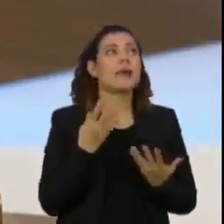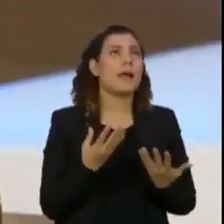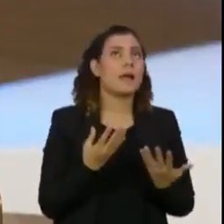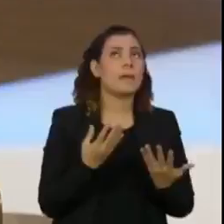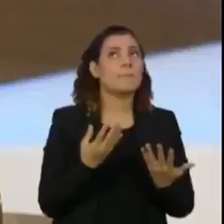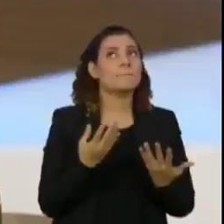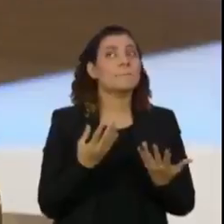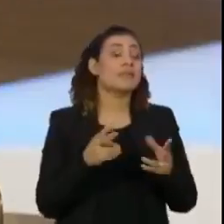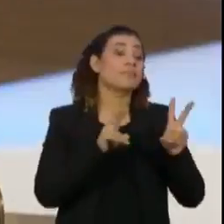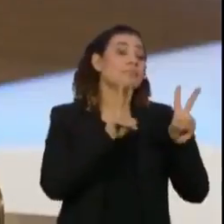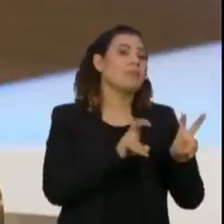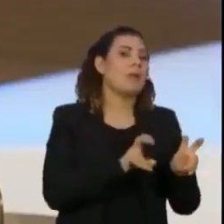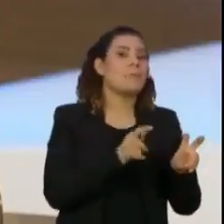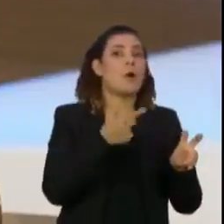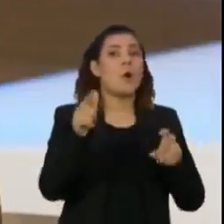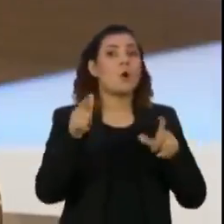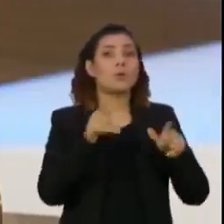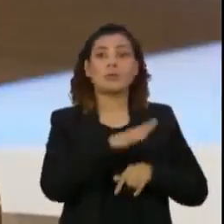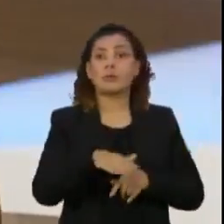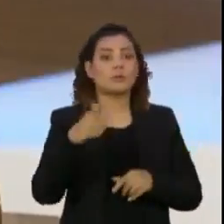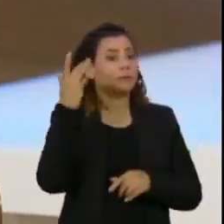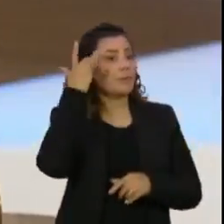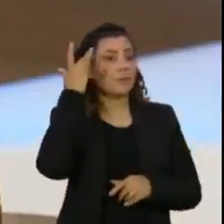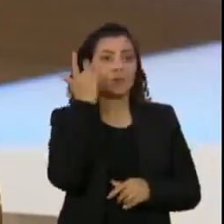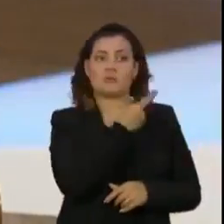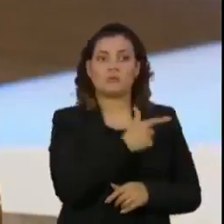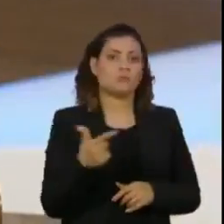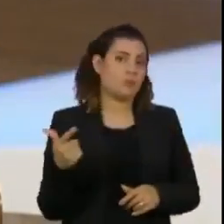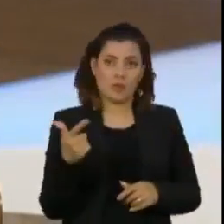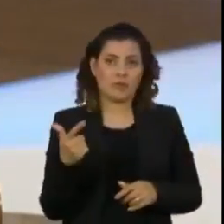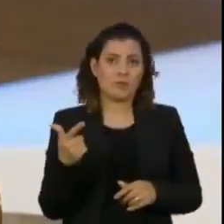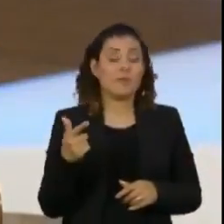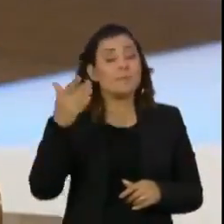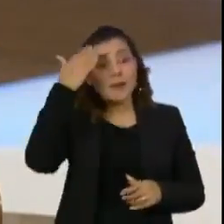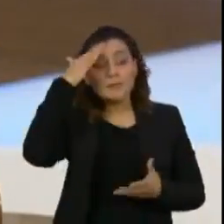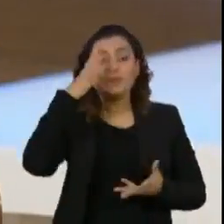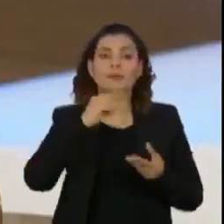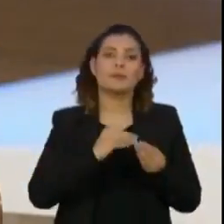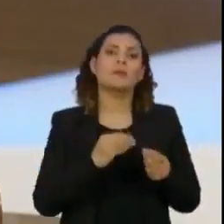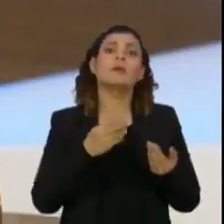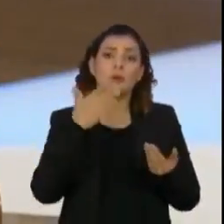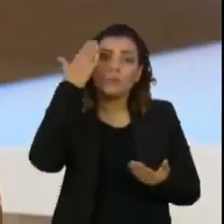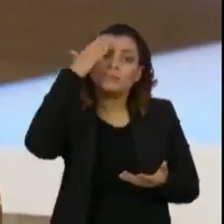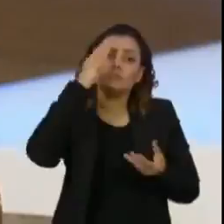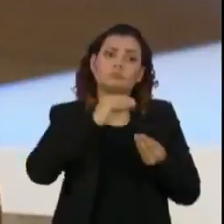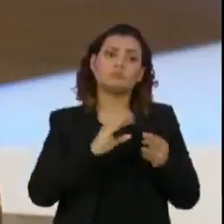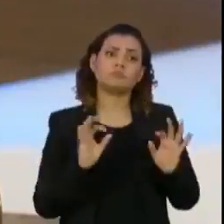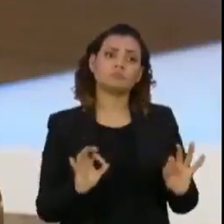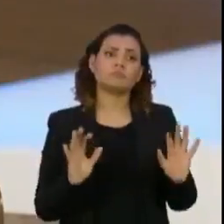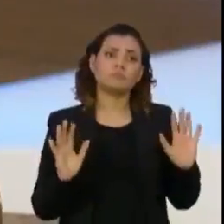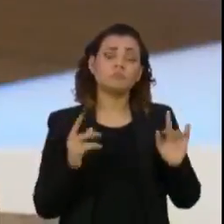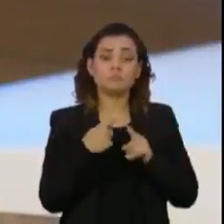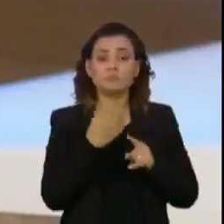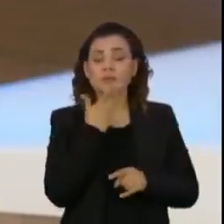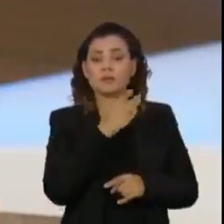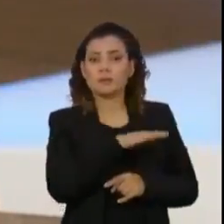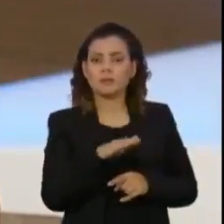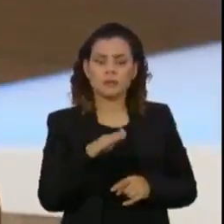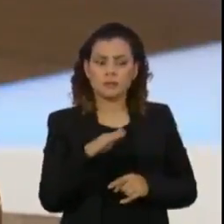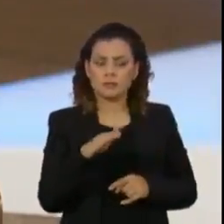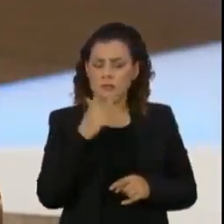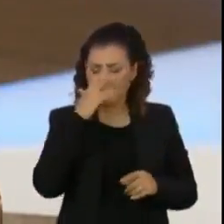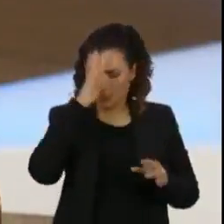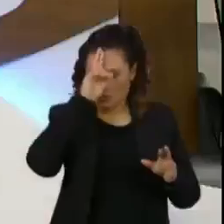forma, abordar situações que as crianças não estão preparadas para ouvir. E isso eu entendo, porque as crianças acabam criando